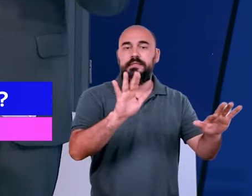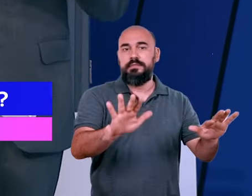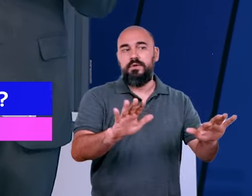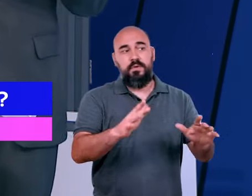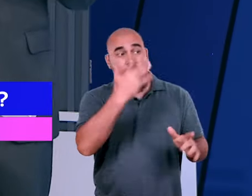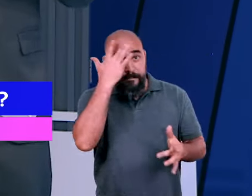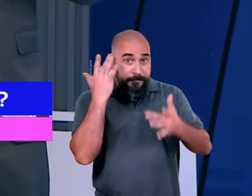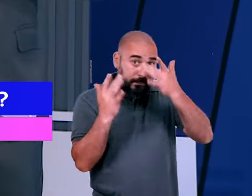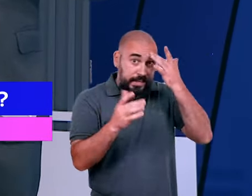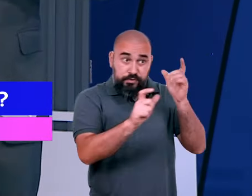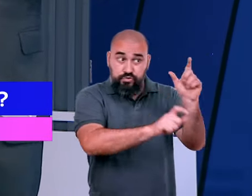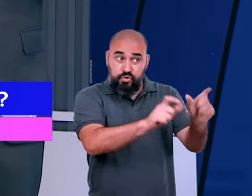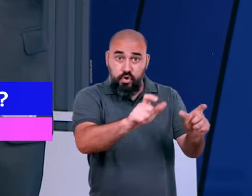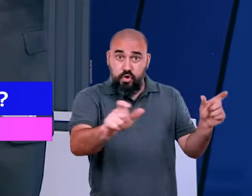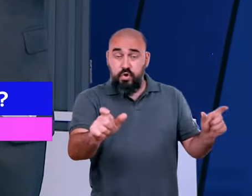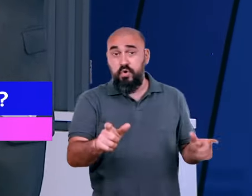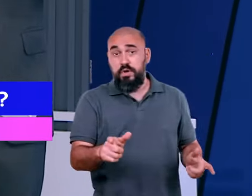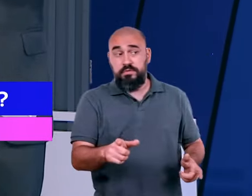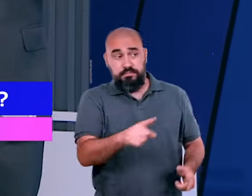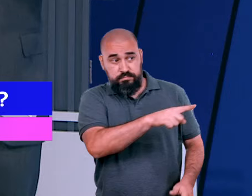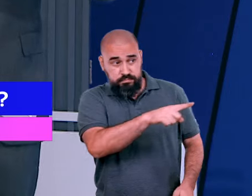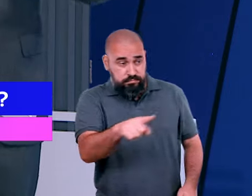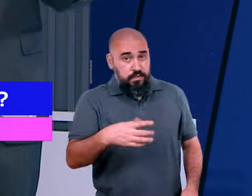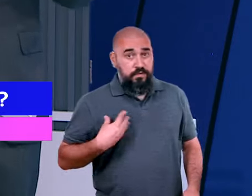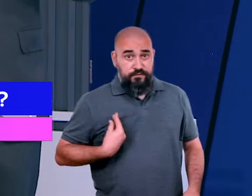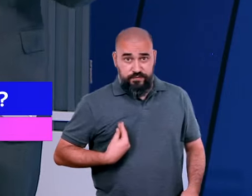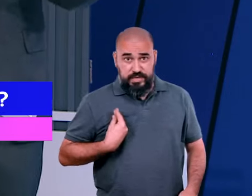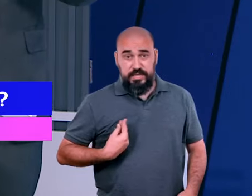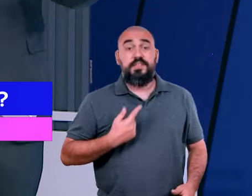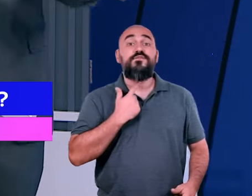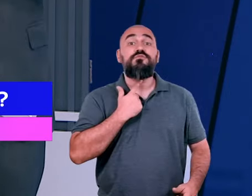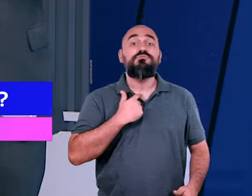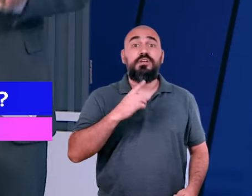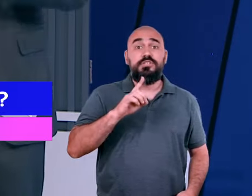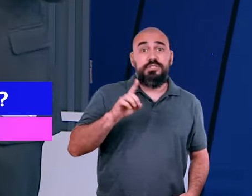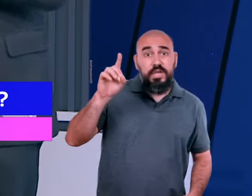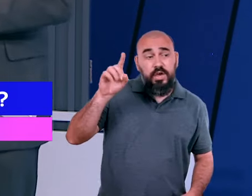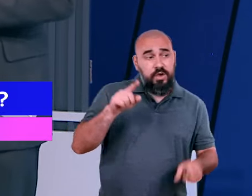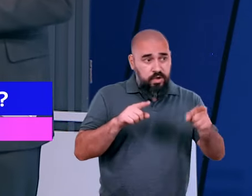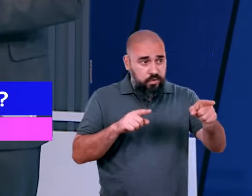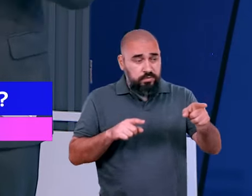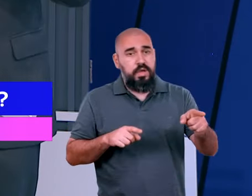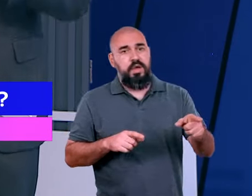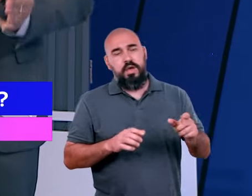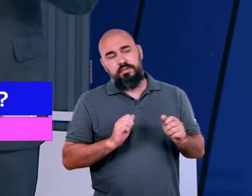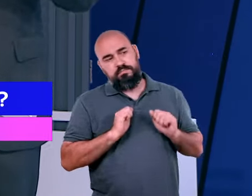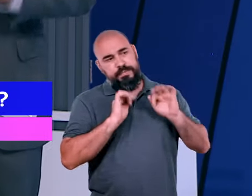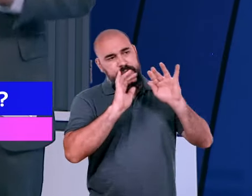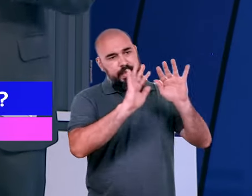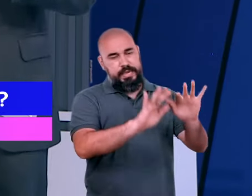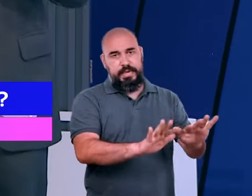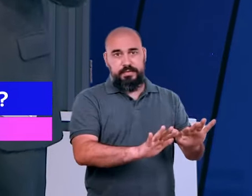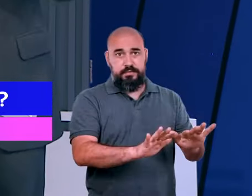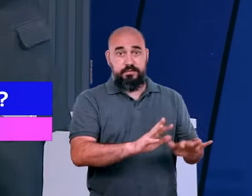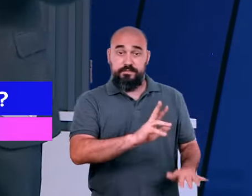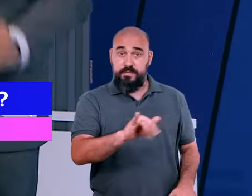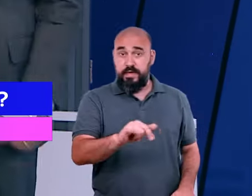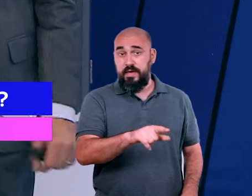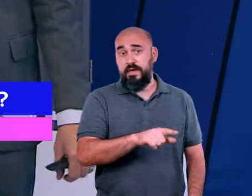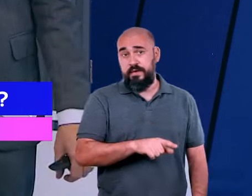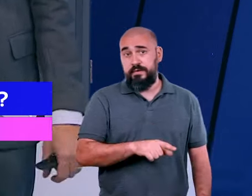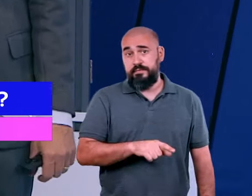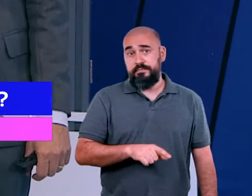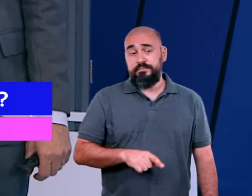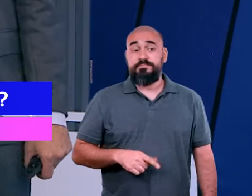Ou pessoas que vivem de acordo com a vontade de Deus, porque a medida que você usa com o outro é a medida que Deus usará para a sua